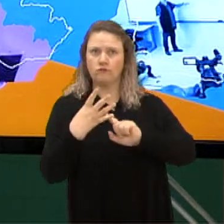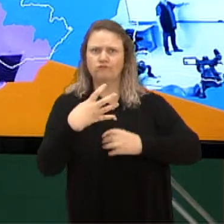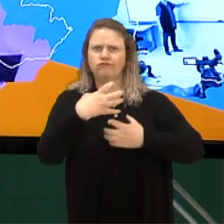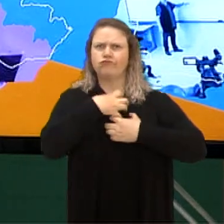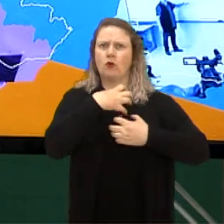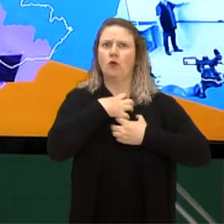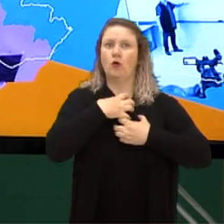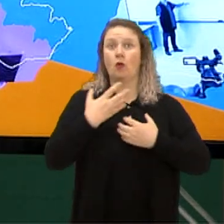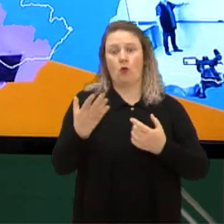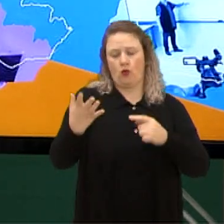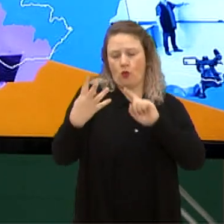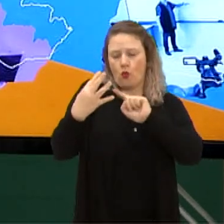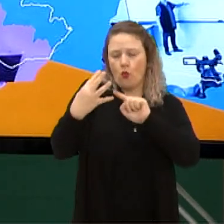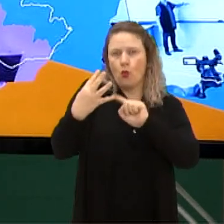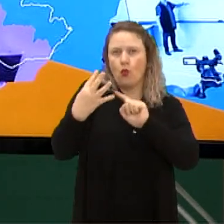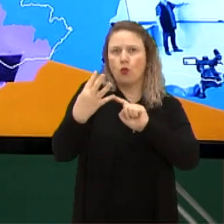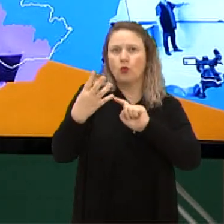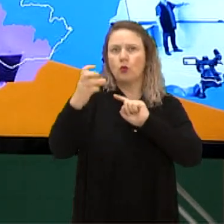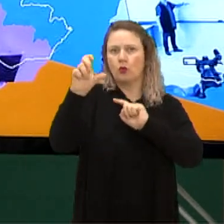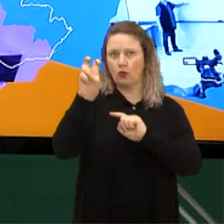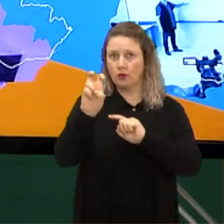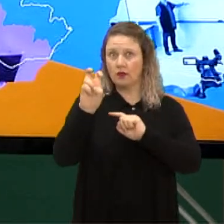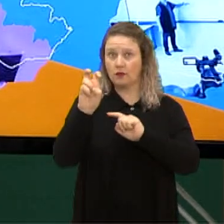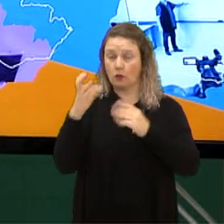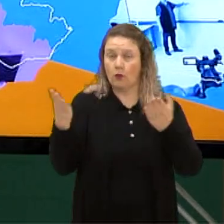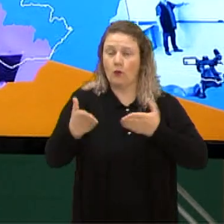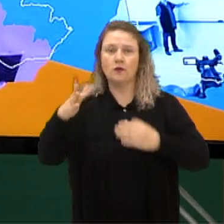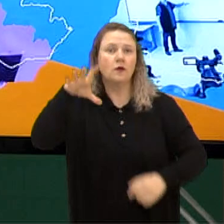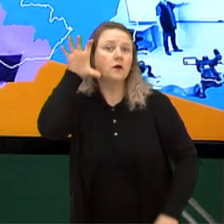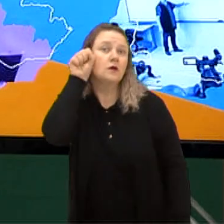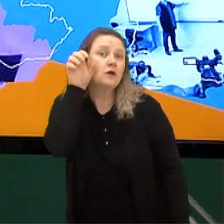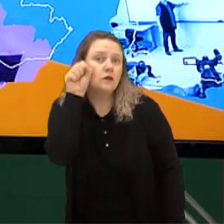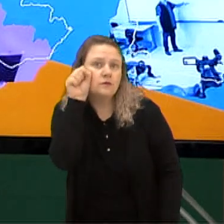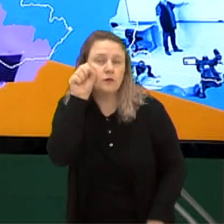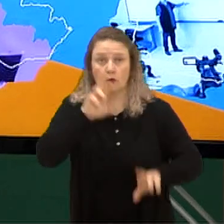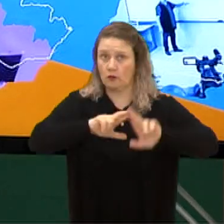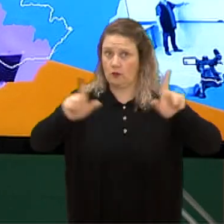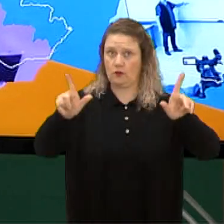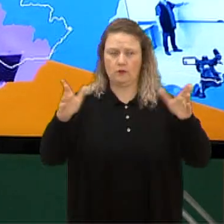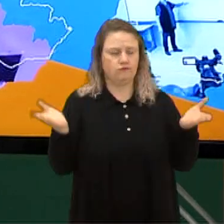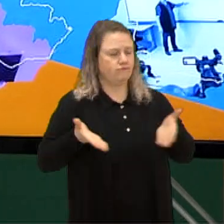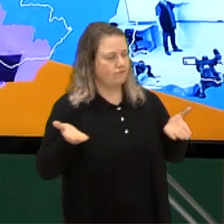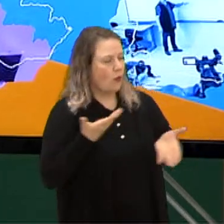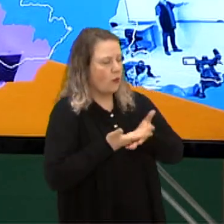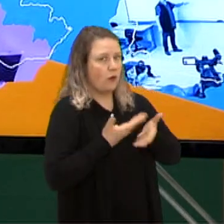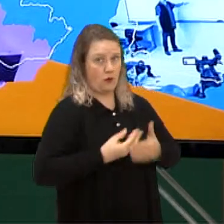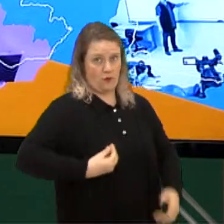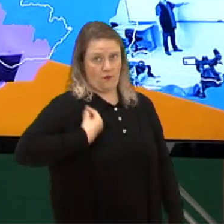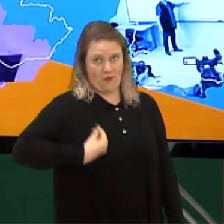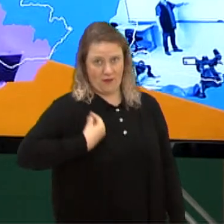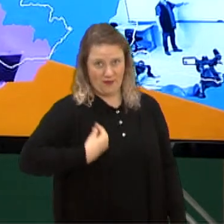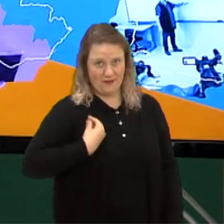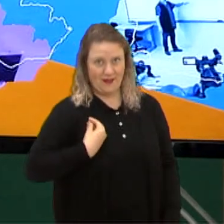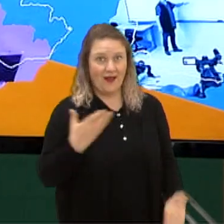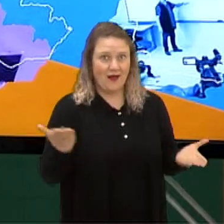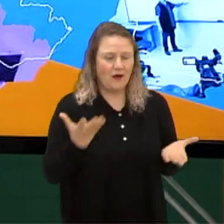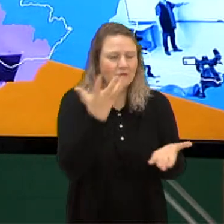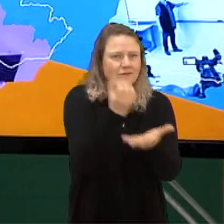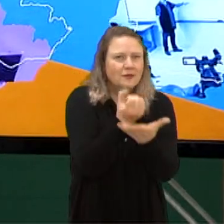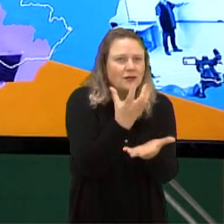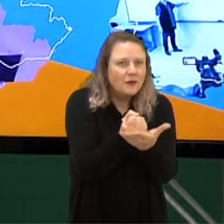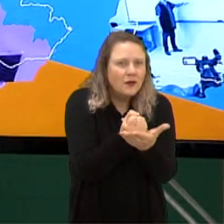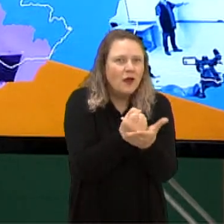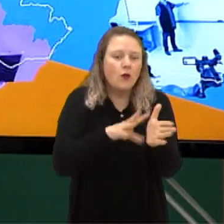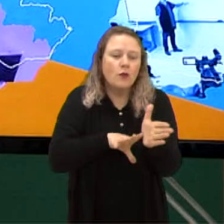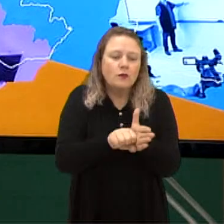está indo para o último, o 5º sentido, a audição. A diferença da nossa aula de hoje é que a gente está ao vivo. Então, pega seu aplicativo,